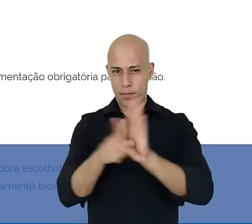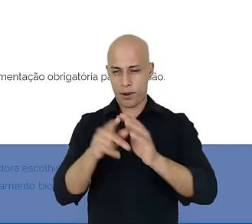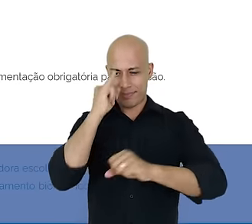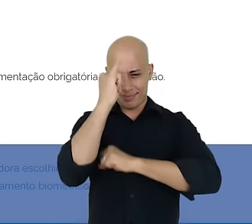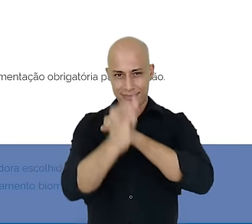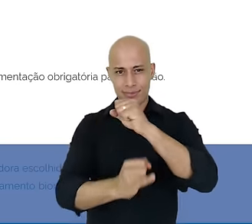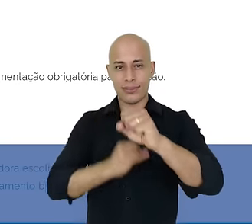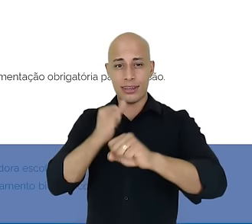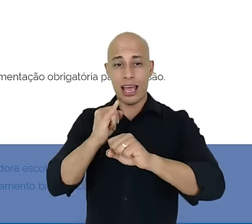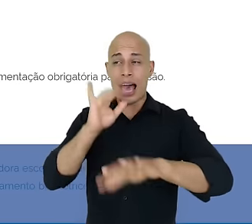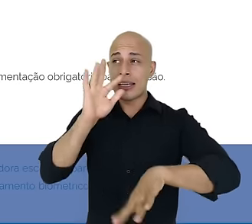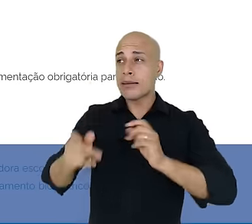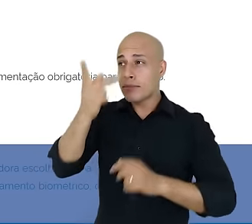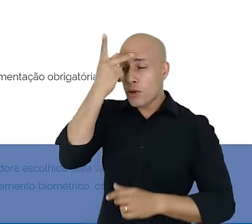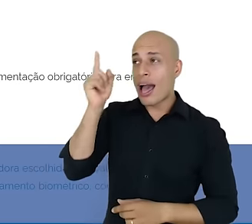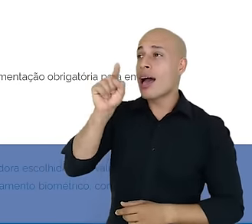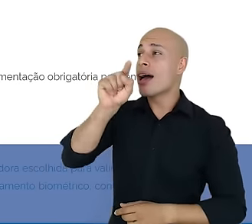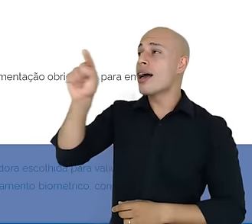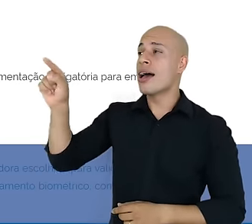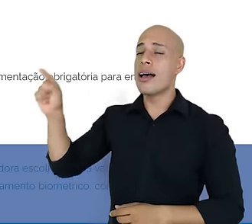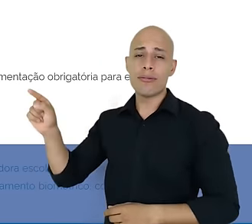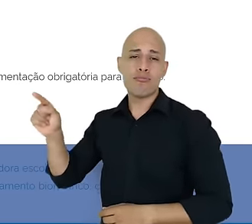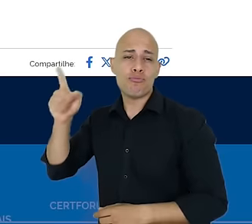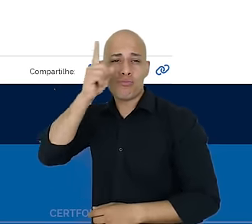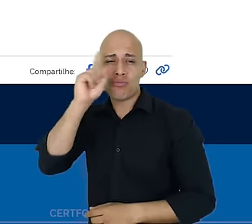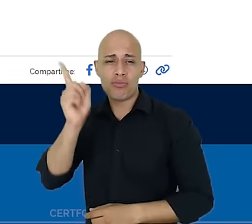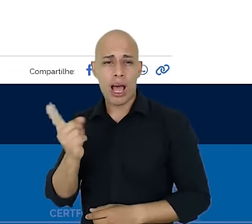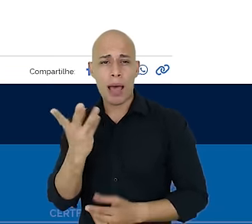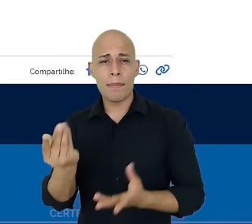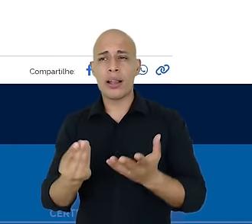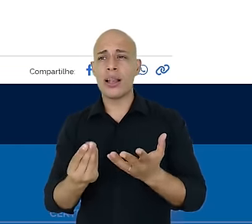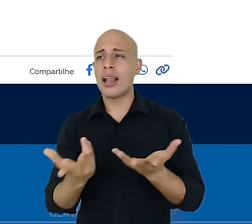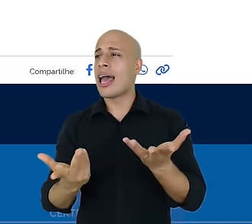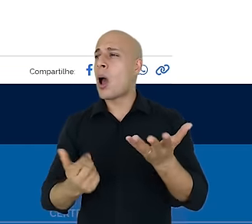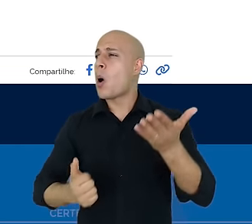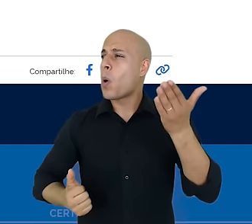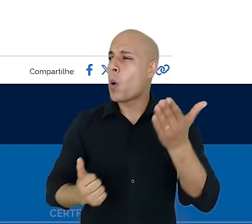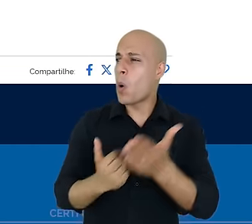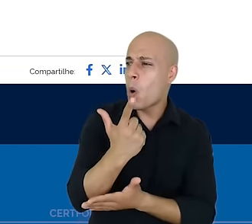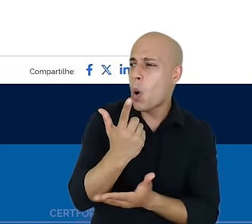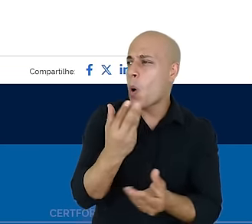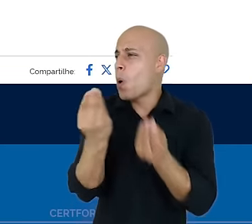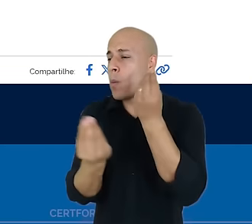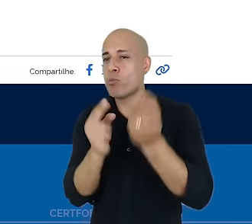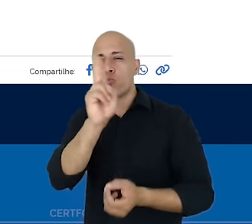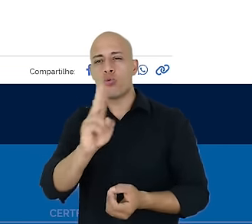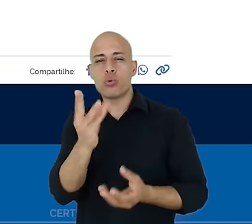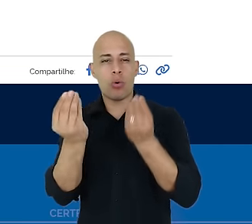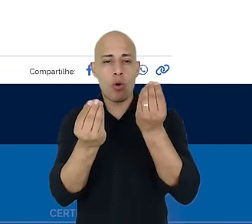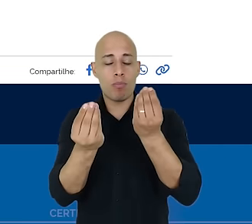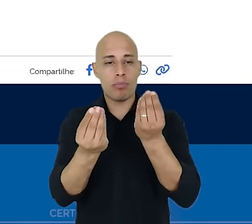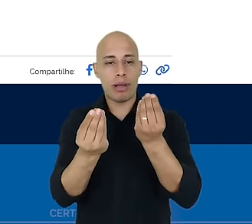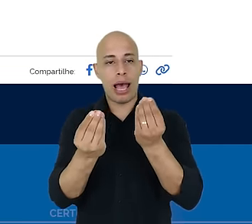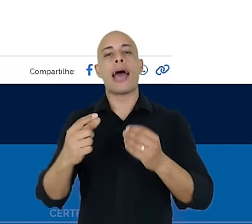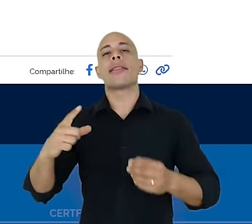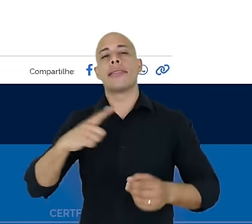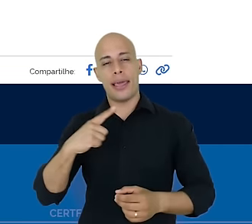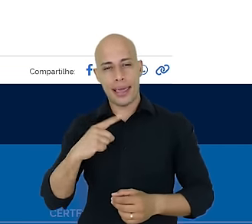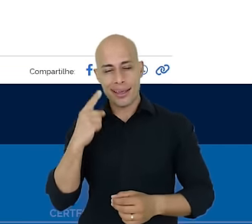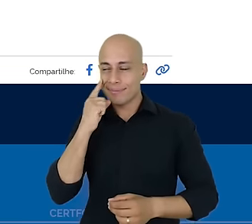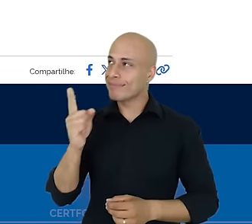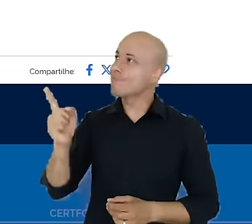pessoa não sabe nem como faz a a a como que eu compro o que que é a certific digital né a gente traz a